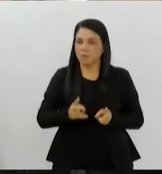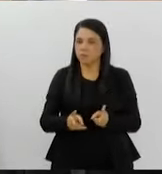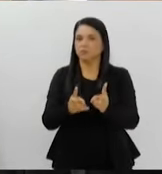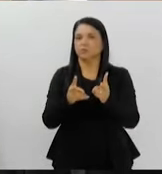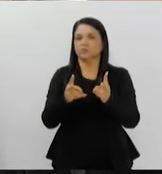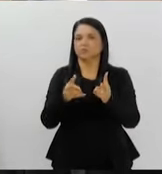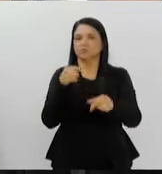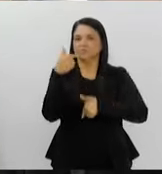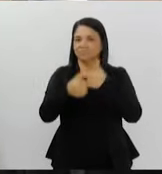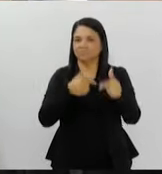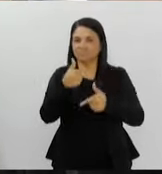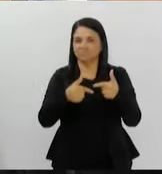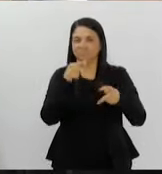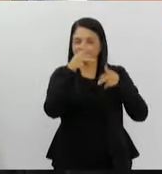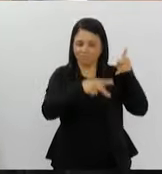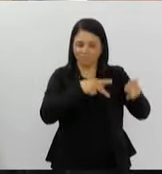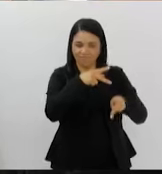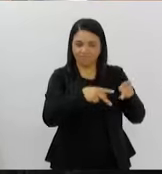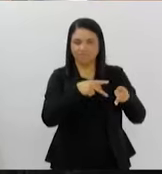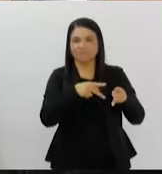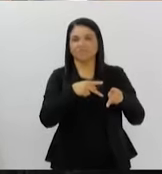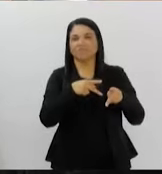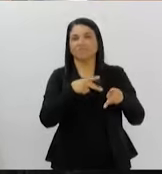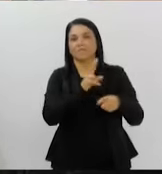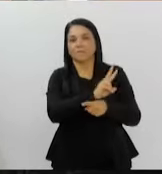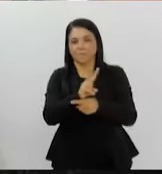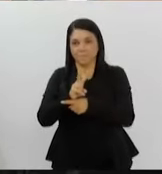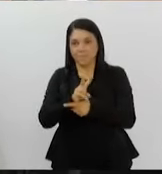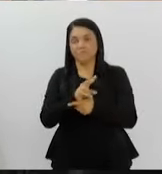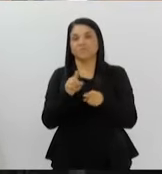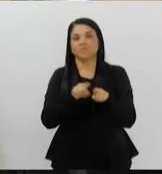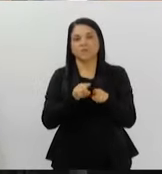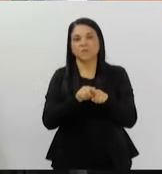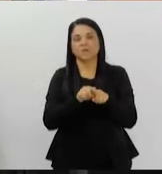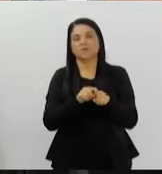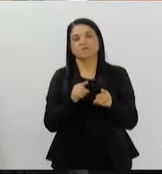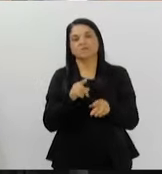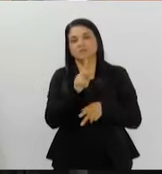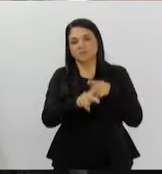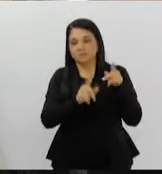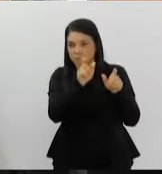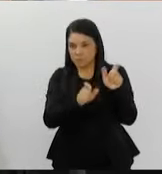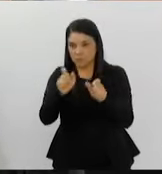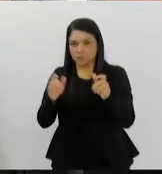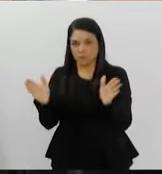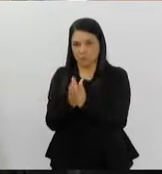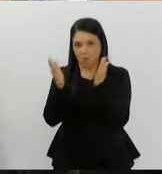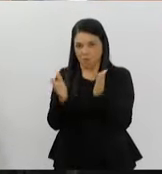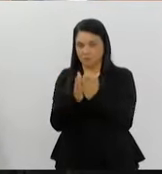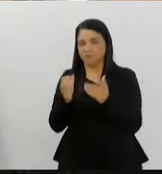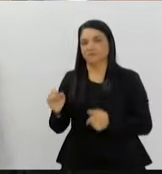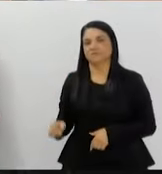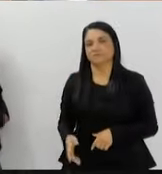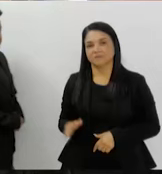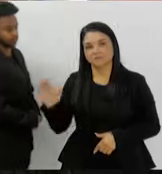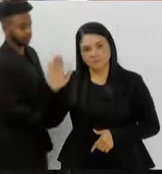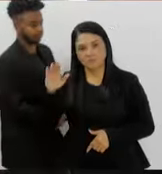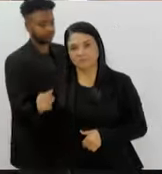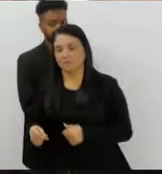assim, sempre pensando na população e nos mais carentes, mais necessitados. Presidente,